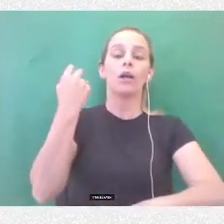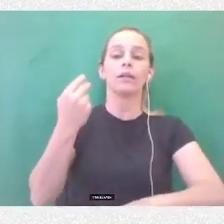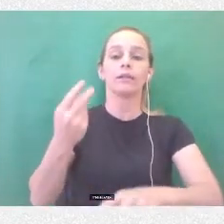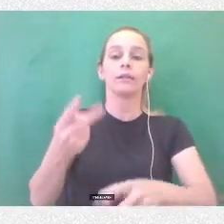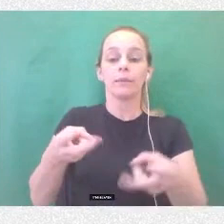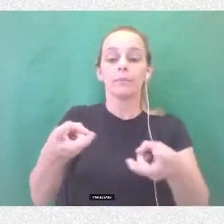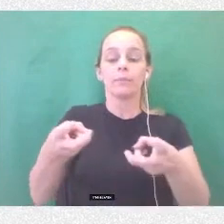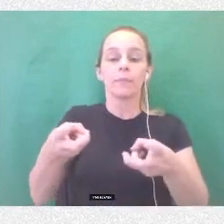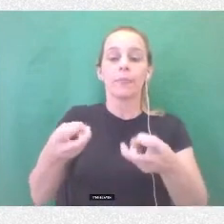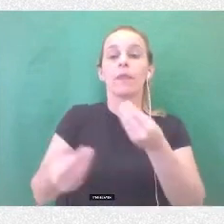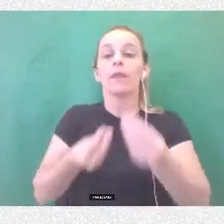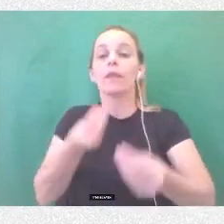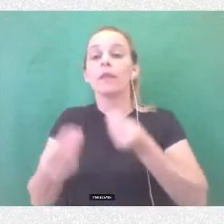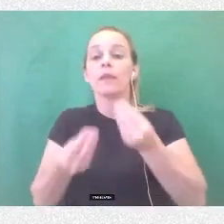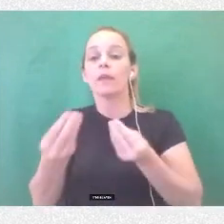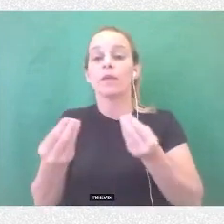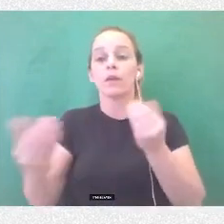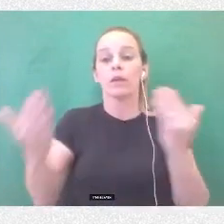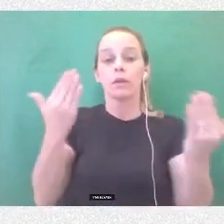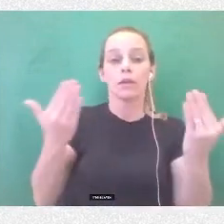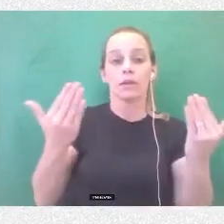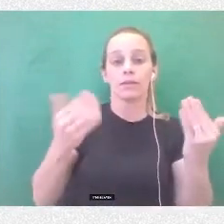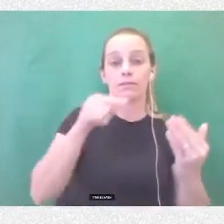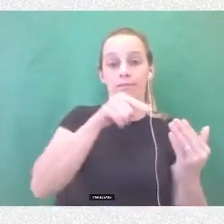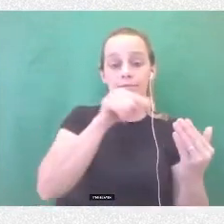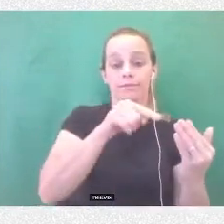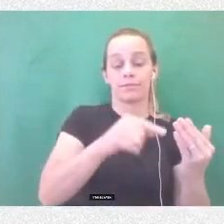relação entre vacinação e desfecho.